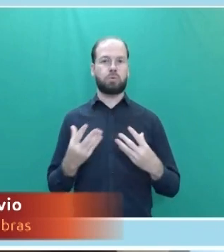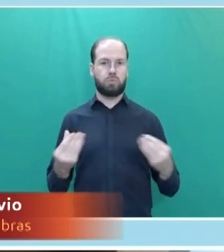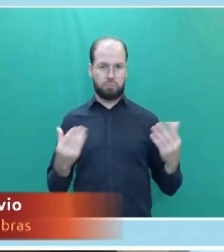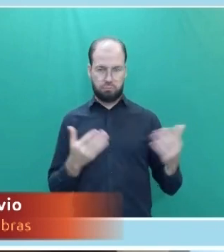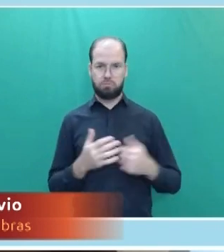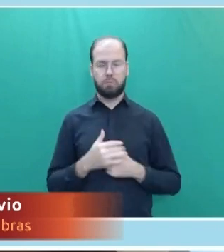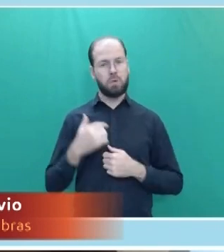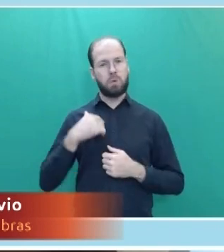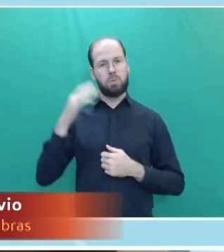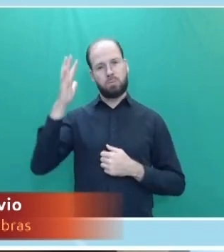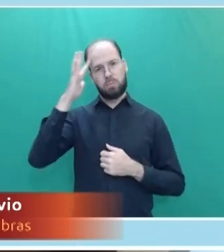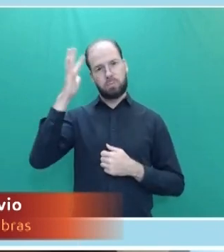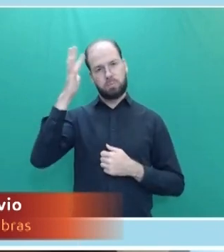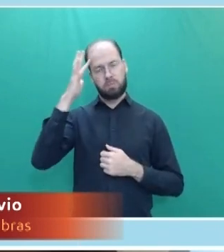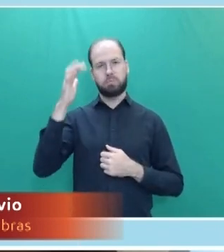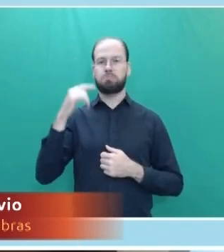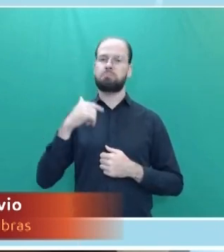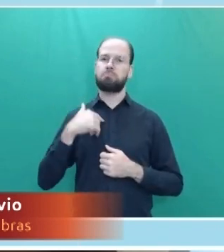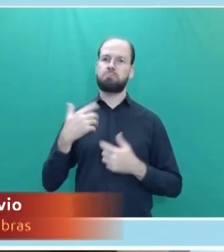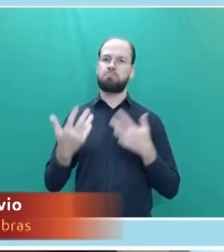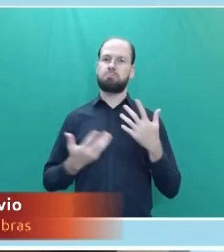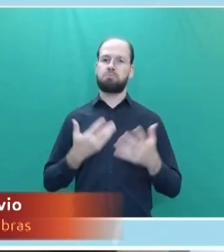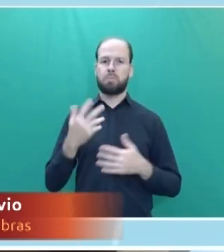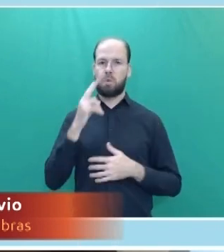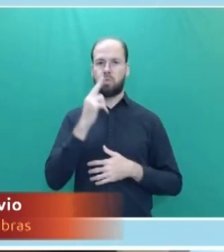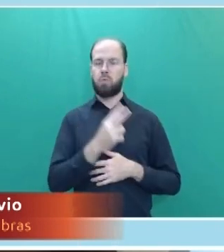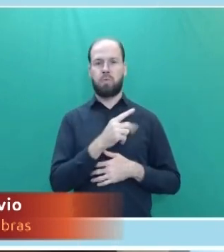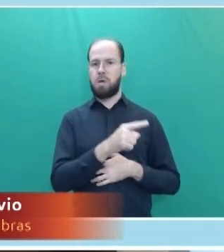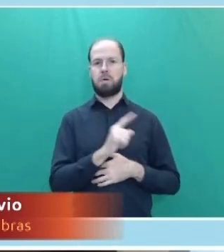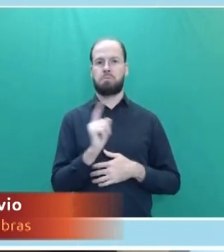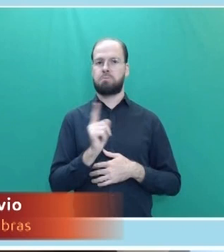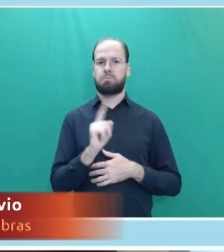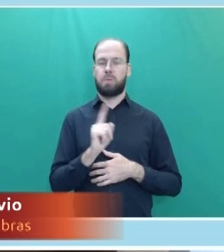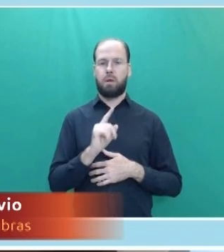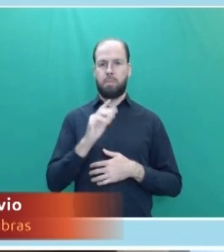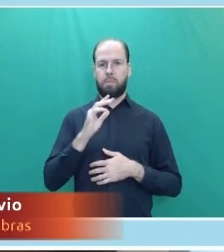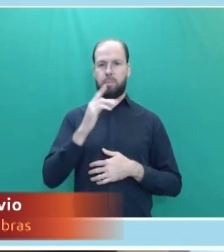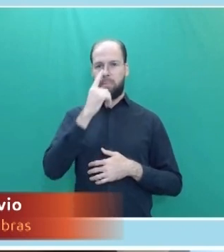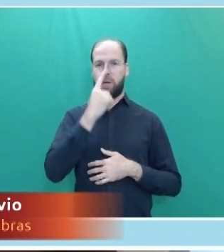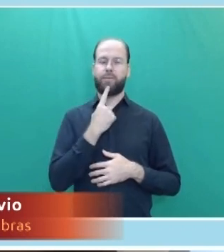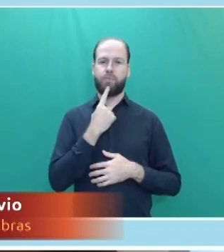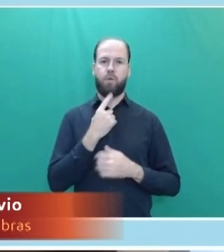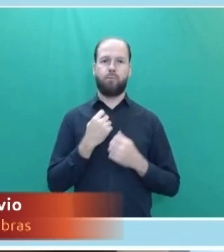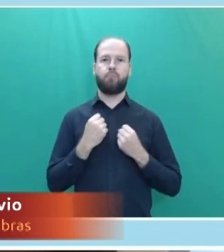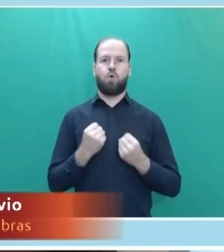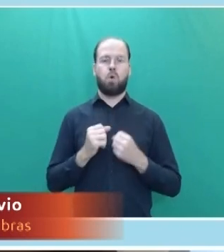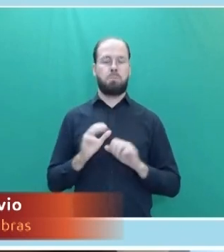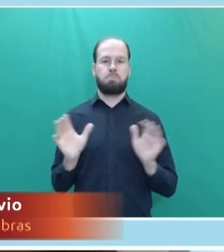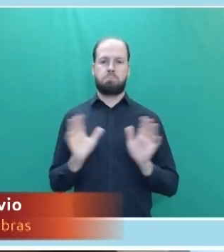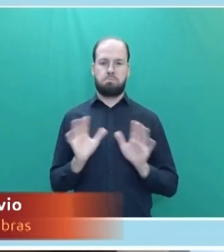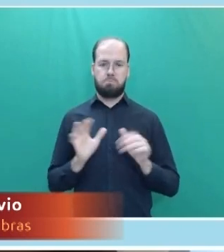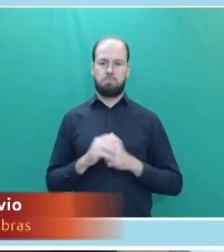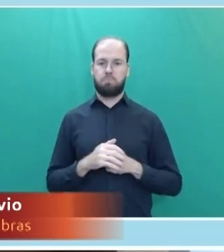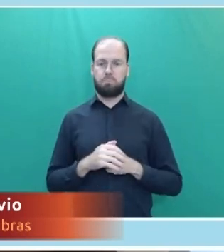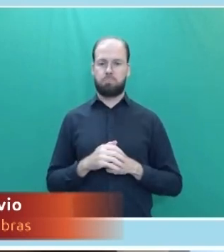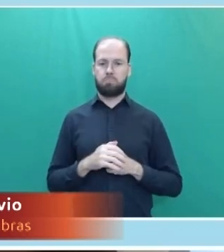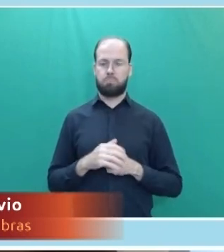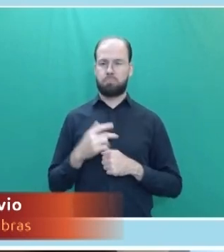fiquei pensando, porque eu não vejo ela assim. Eu não vejo ela como uma pessoa com uma personalidade muito forte. E eu falei,